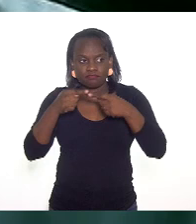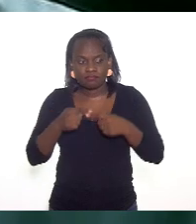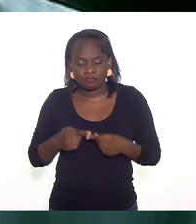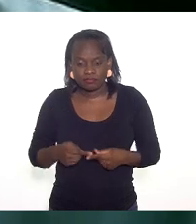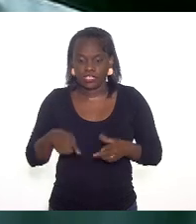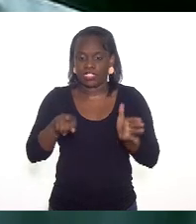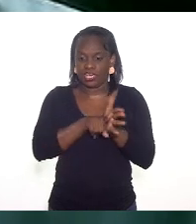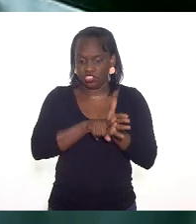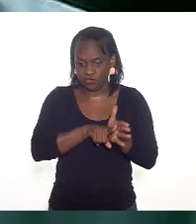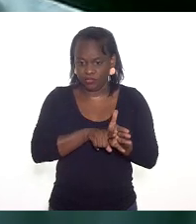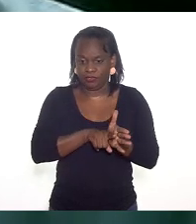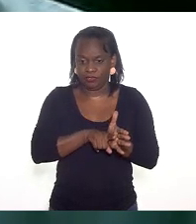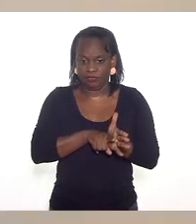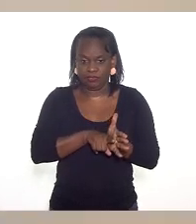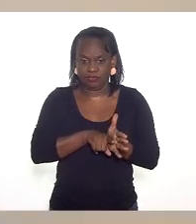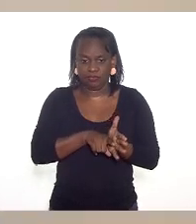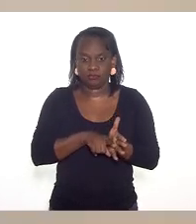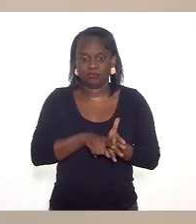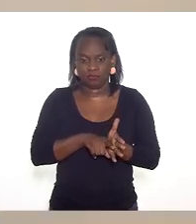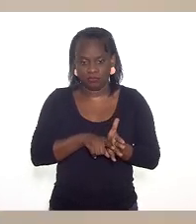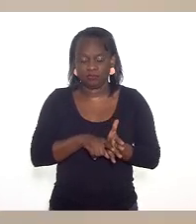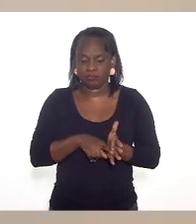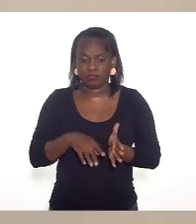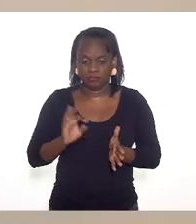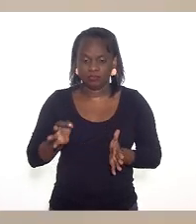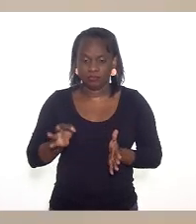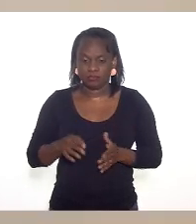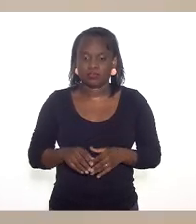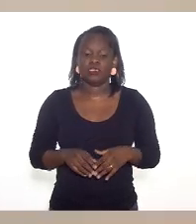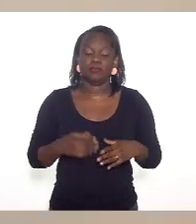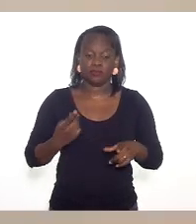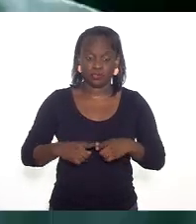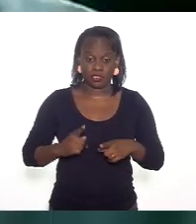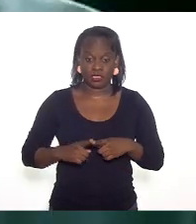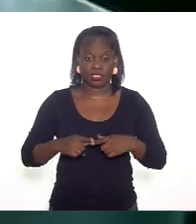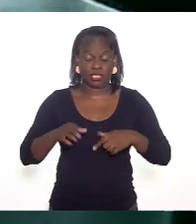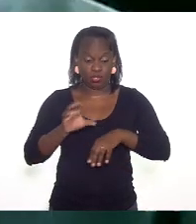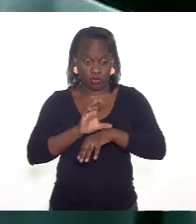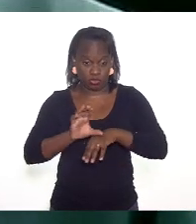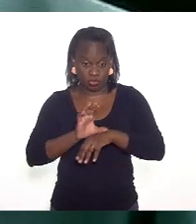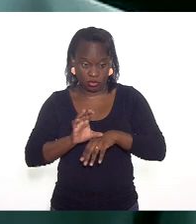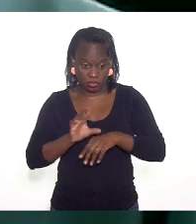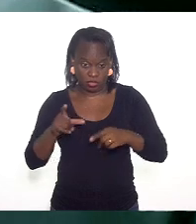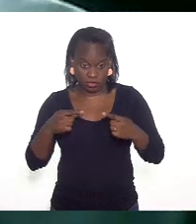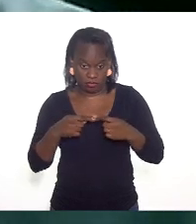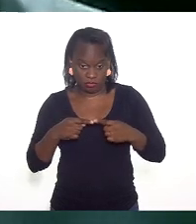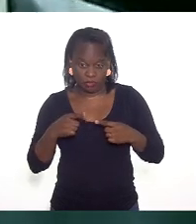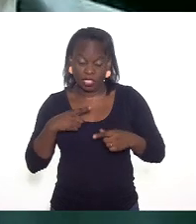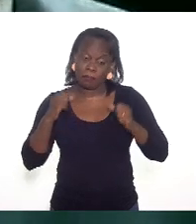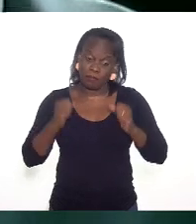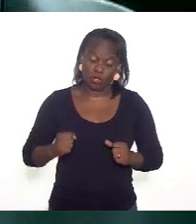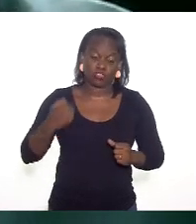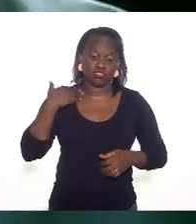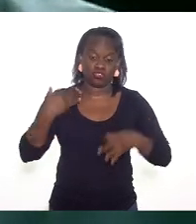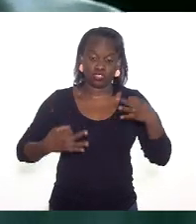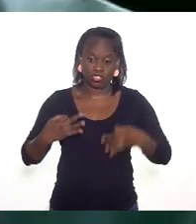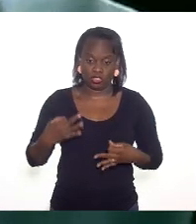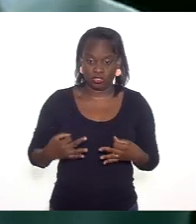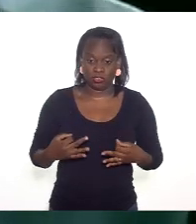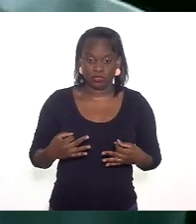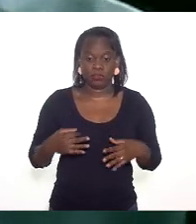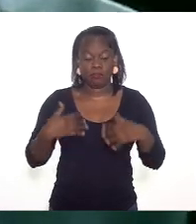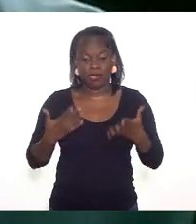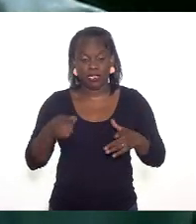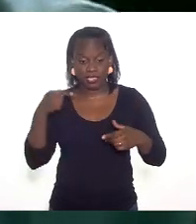negativo. Uhum. Se aquilo que é inconstitucional pode ser jurídico. Se aquilo